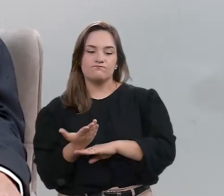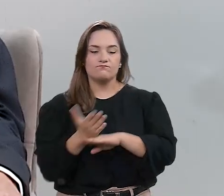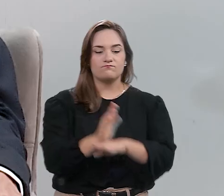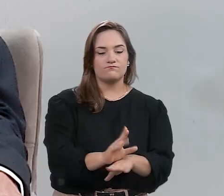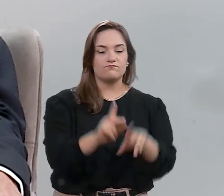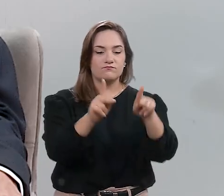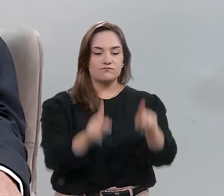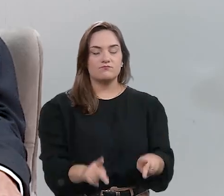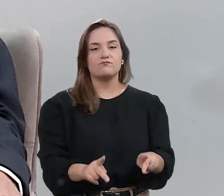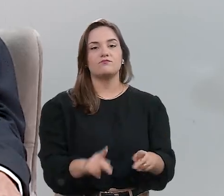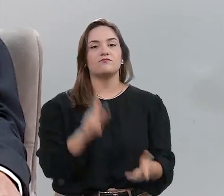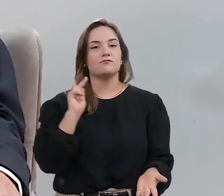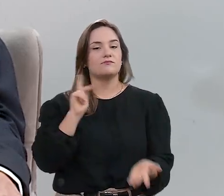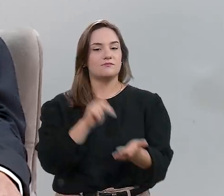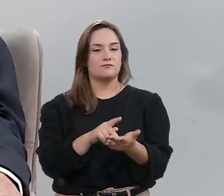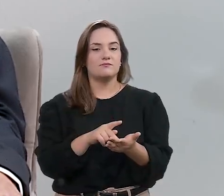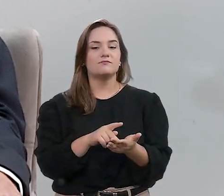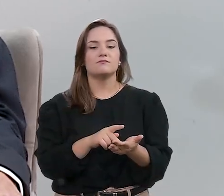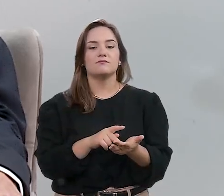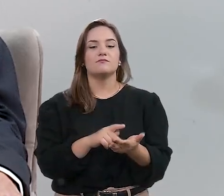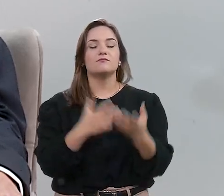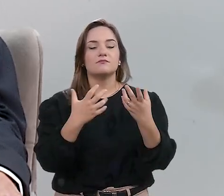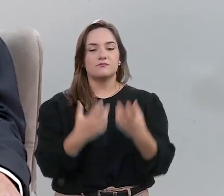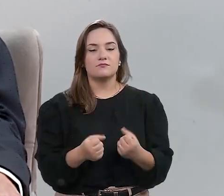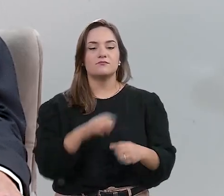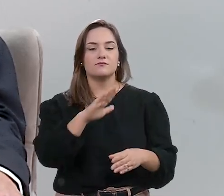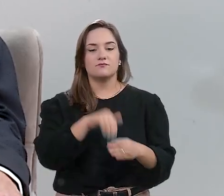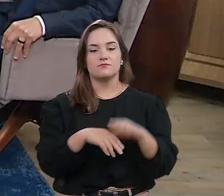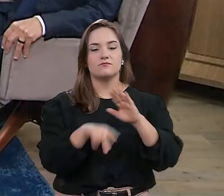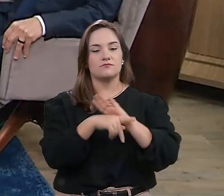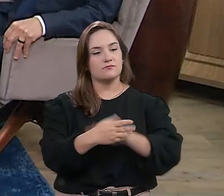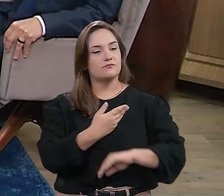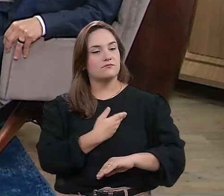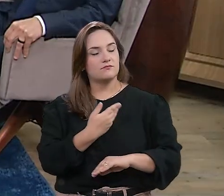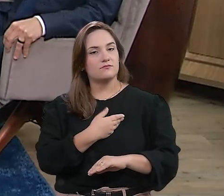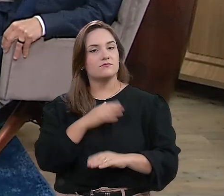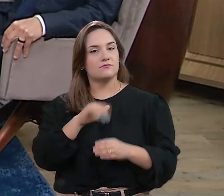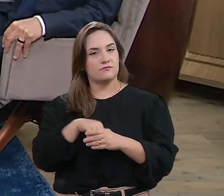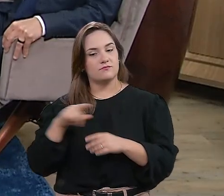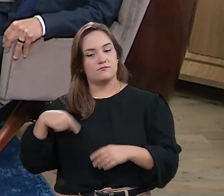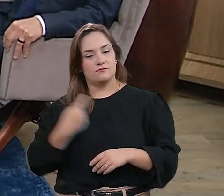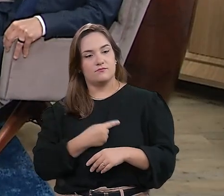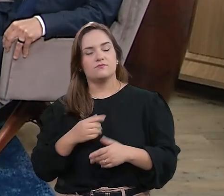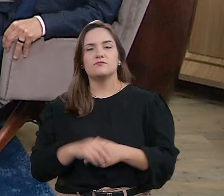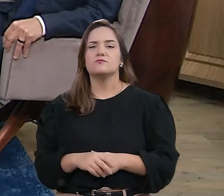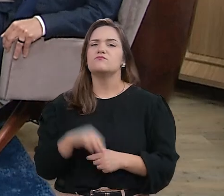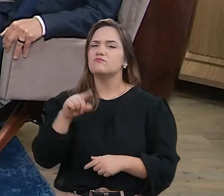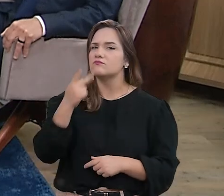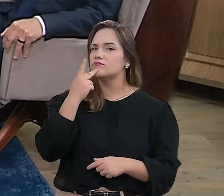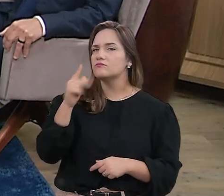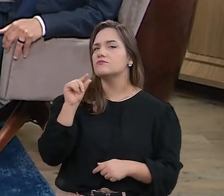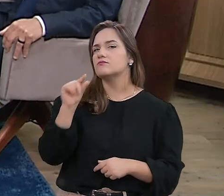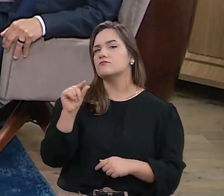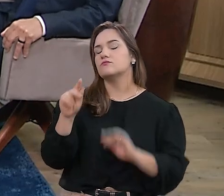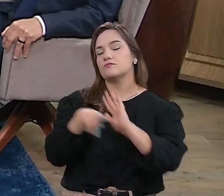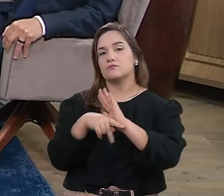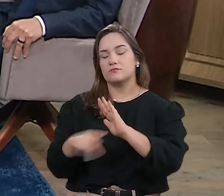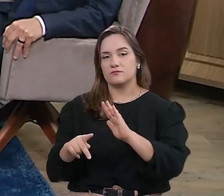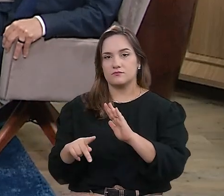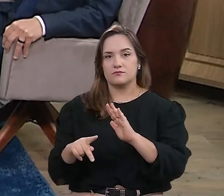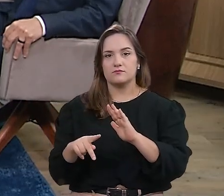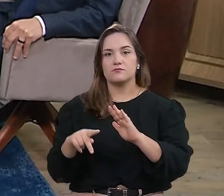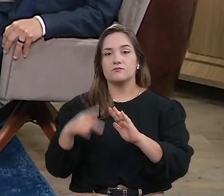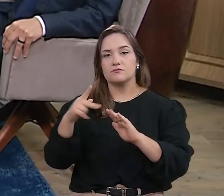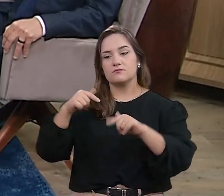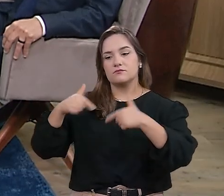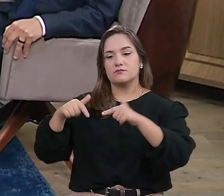à população, correspondendo ao voto de confiança dos nossos amigos eleitores. O senhor estava comentando para a gente um pouquinho sobre